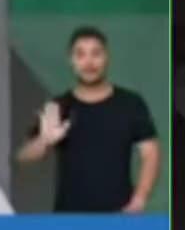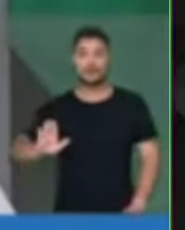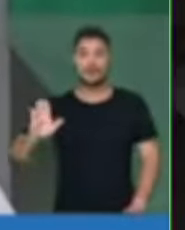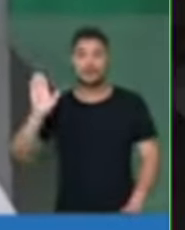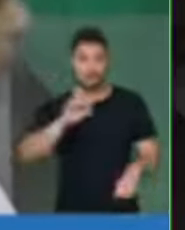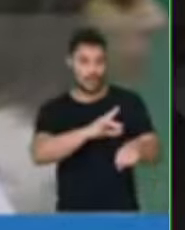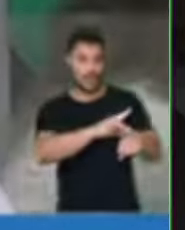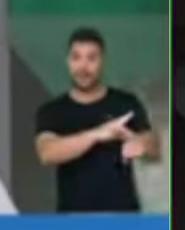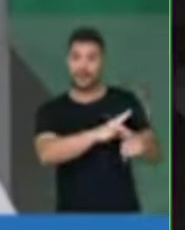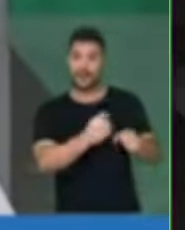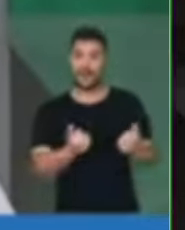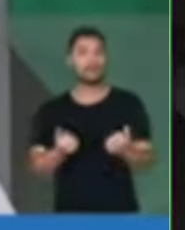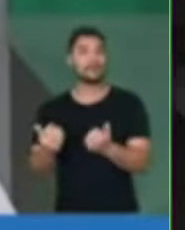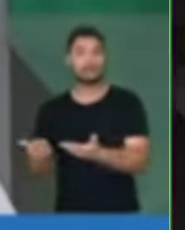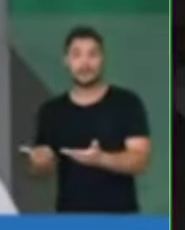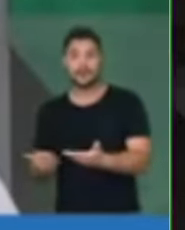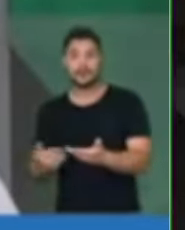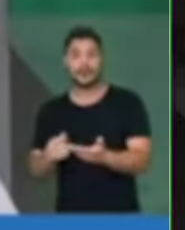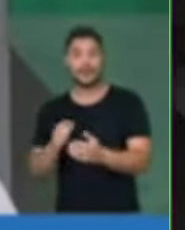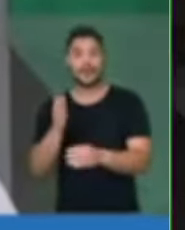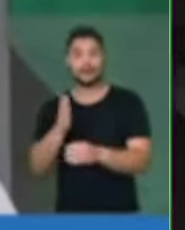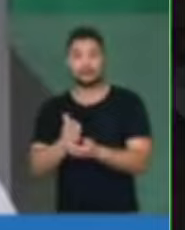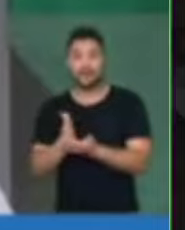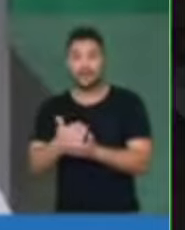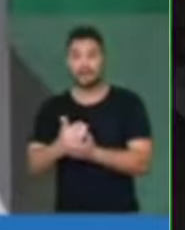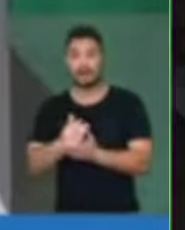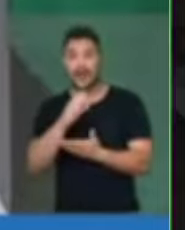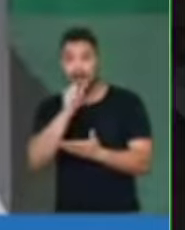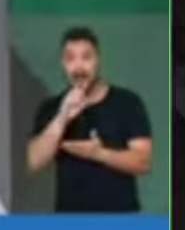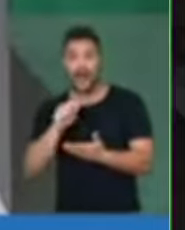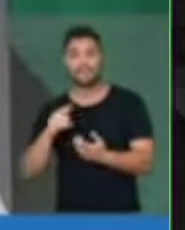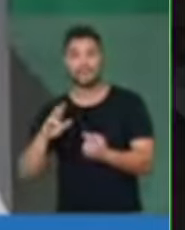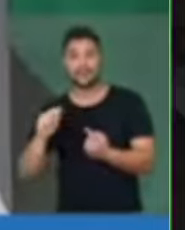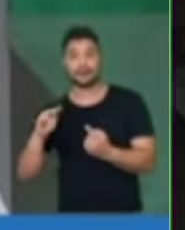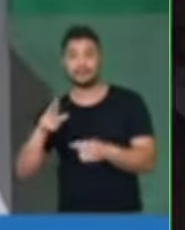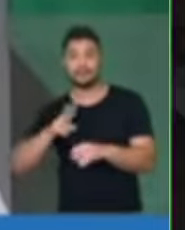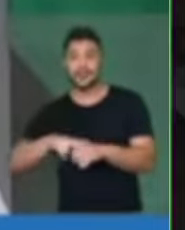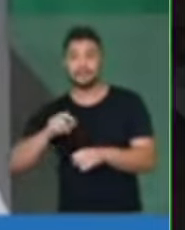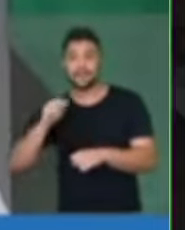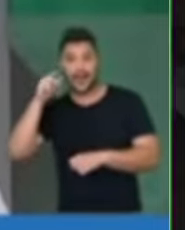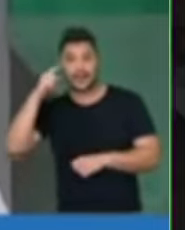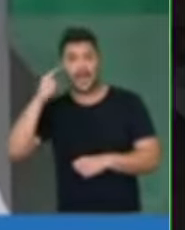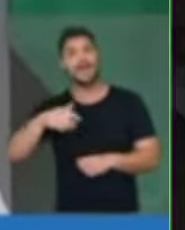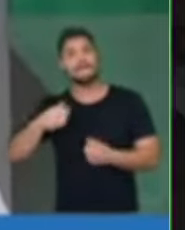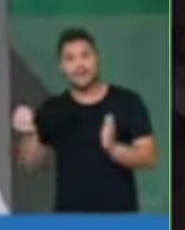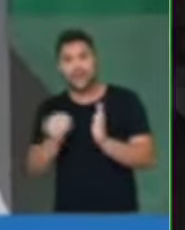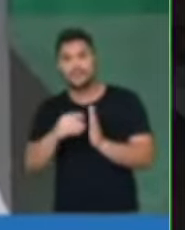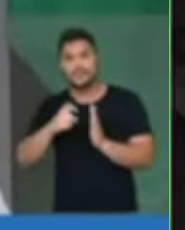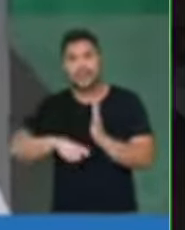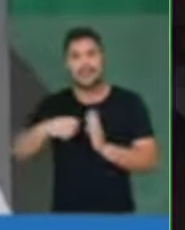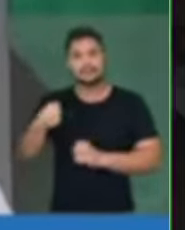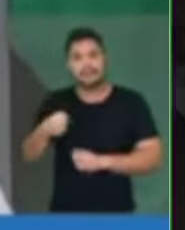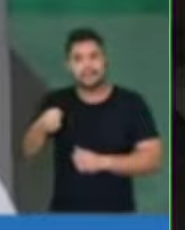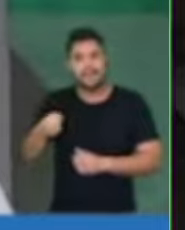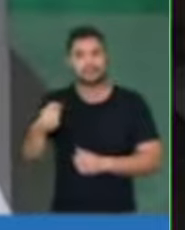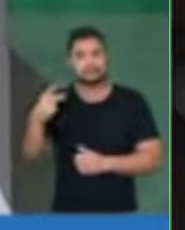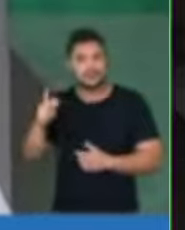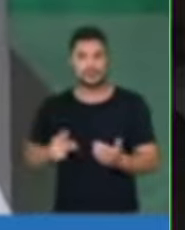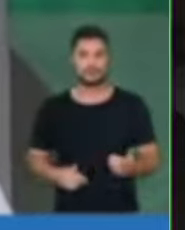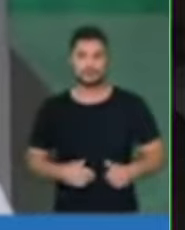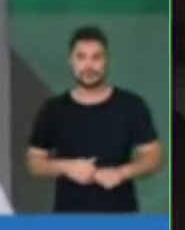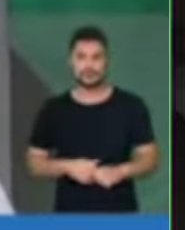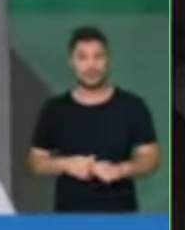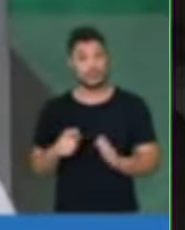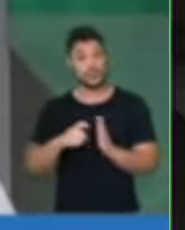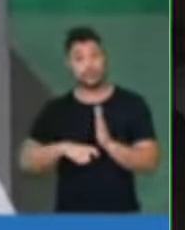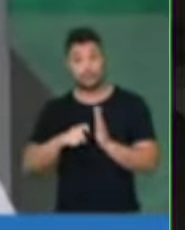tá entregando o quê? Abóbora e pé de galinha. Vai taxar a sua cervejinha do final de semana, no